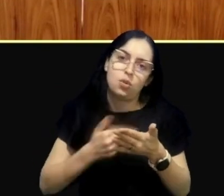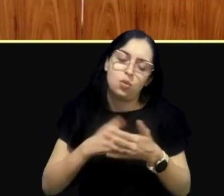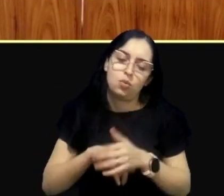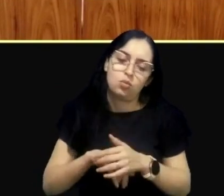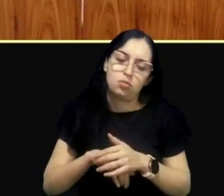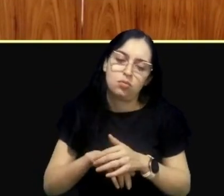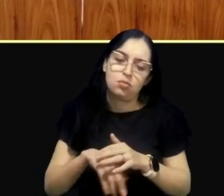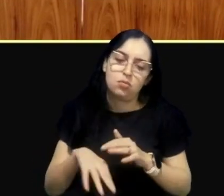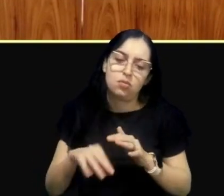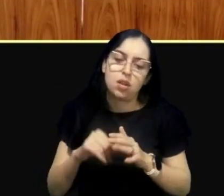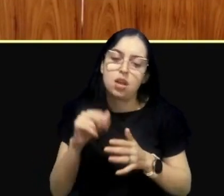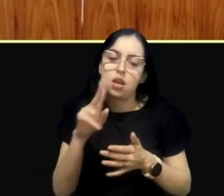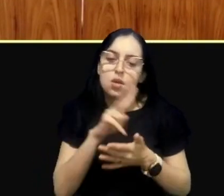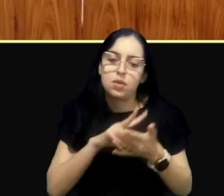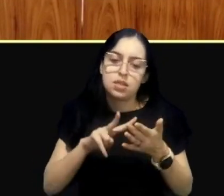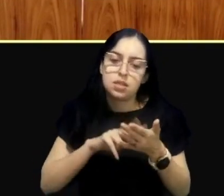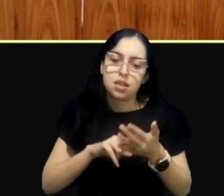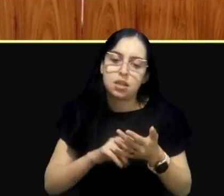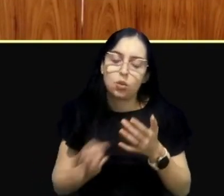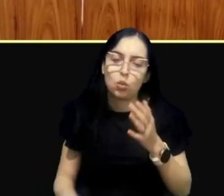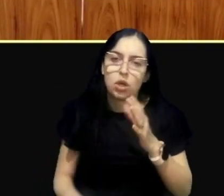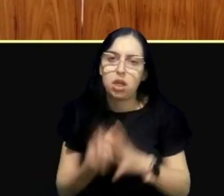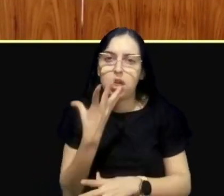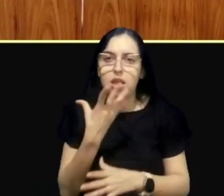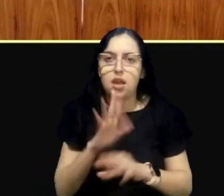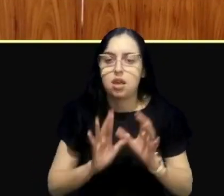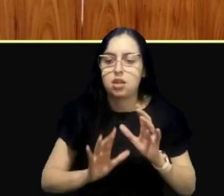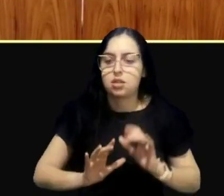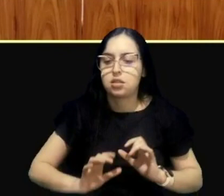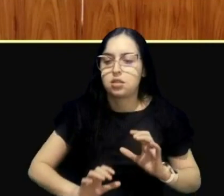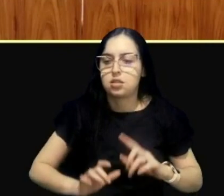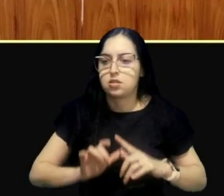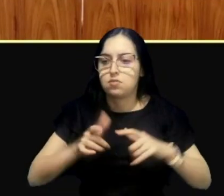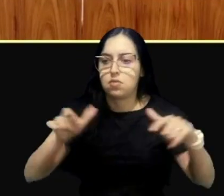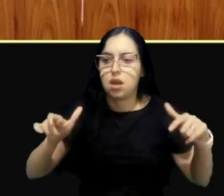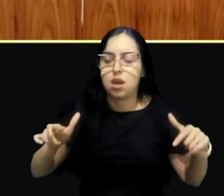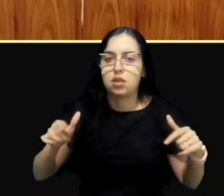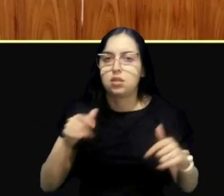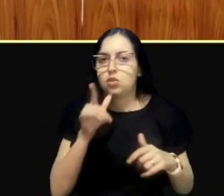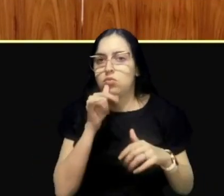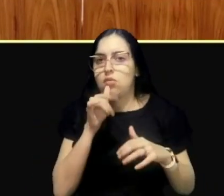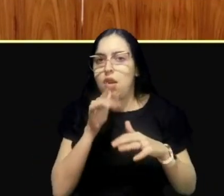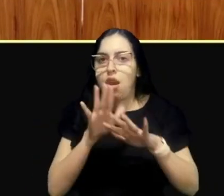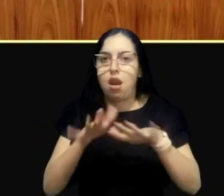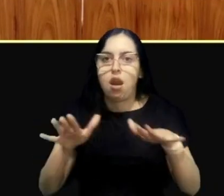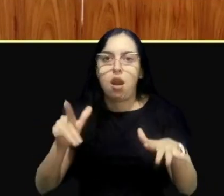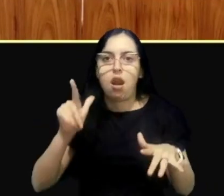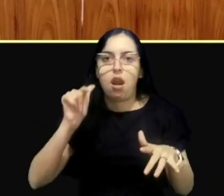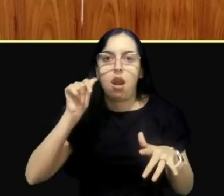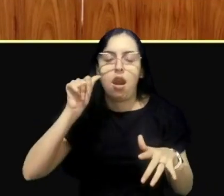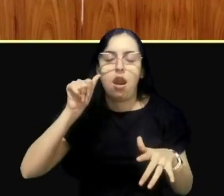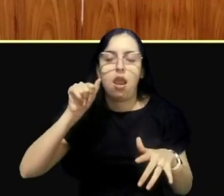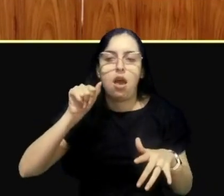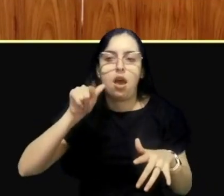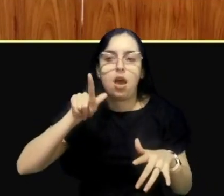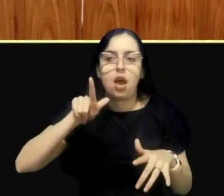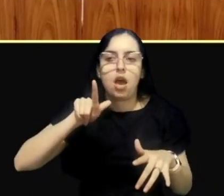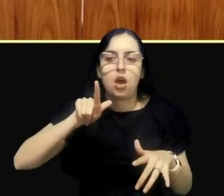"Ah, impacto cênico", a gente cria aquelas áreas de lagoa, né, onde a